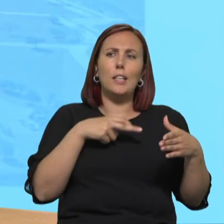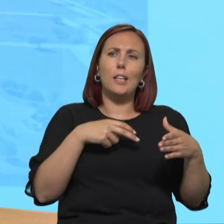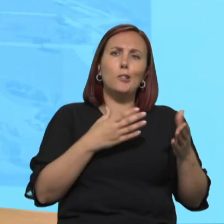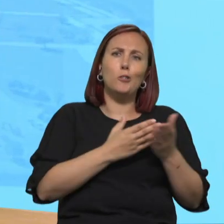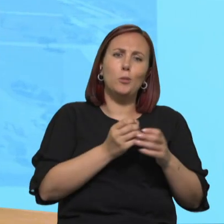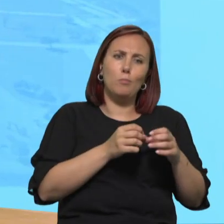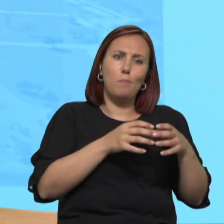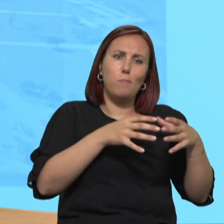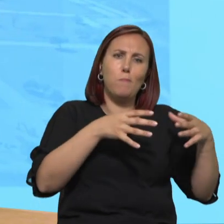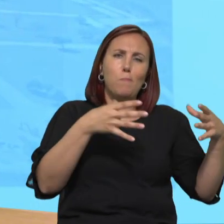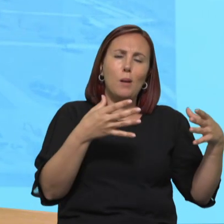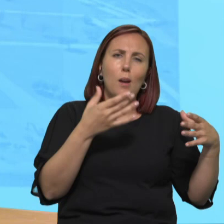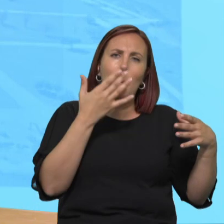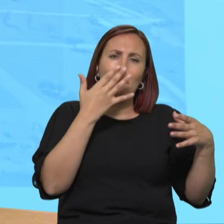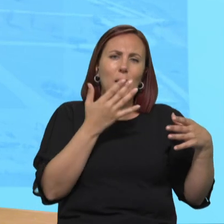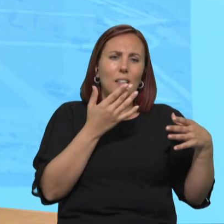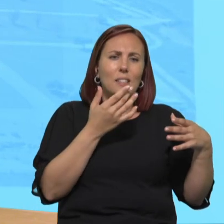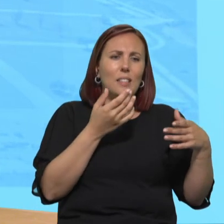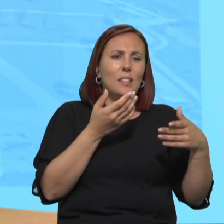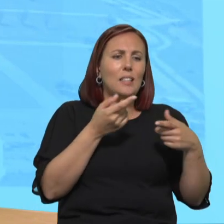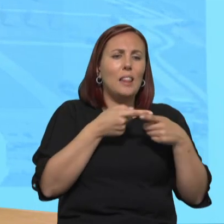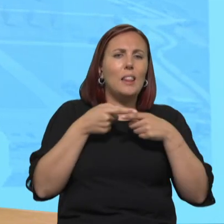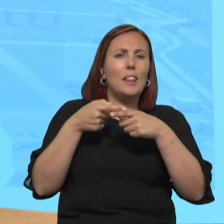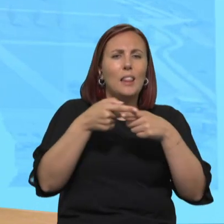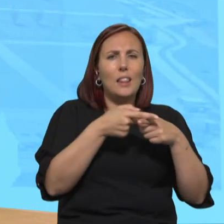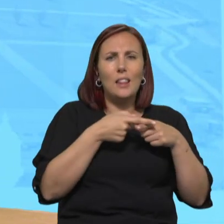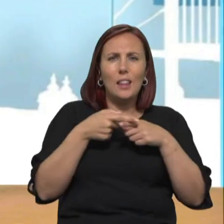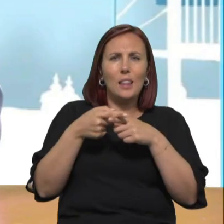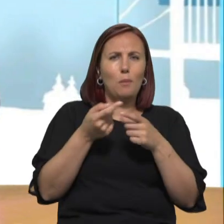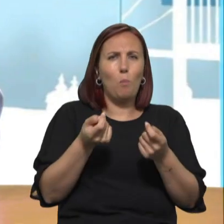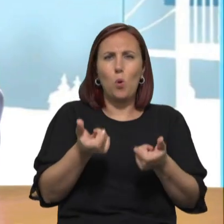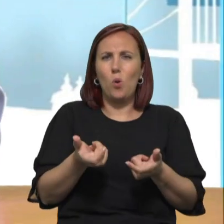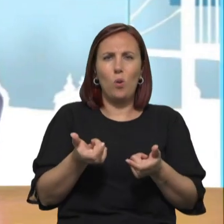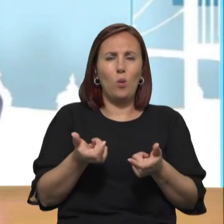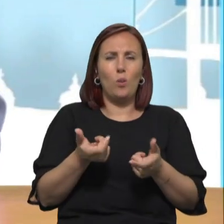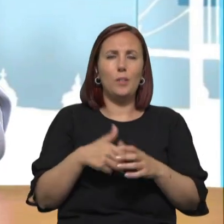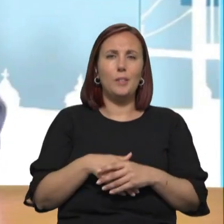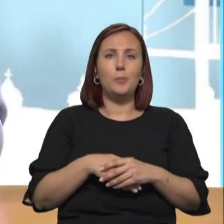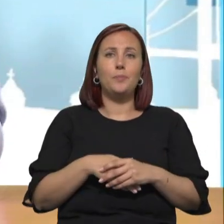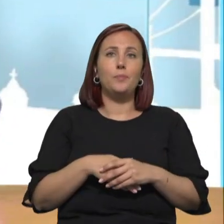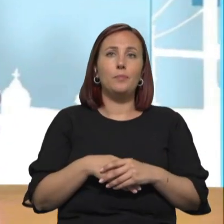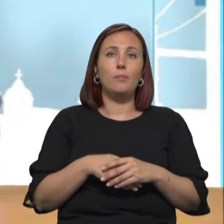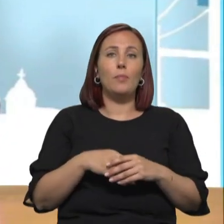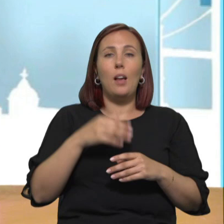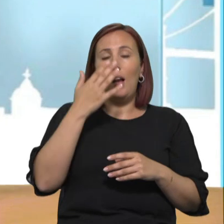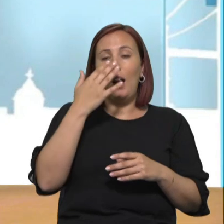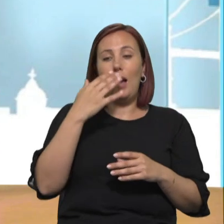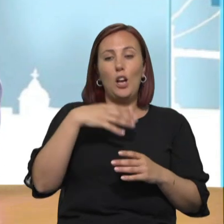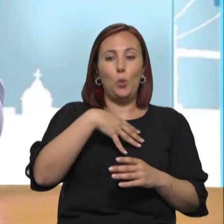que parece ser pouco distribuída. Ao nível do planeta, digamos